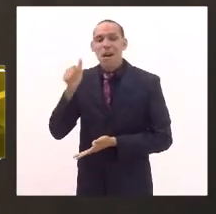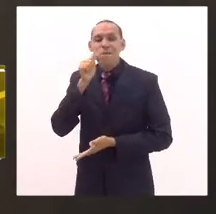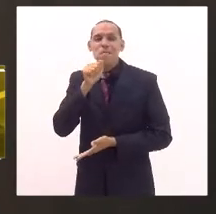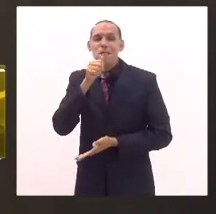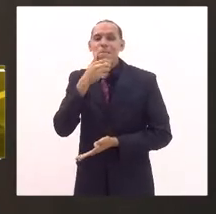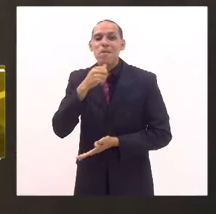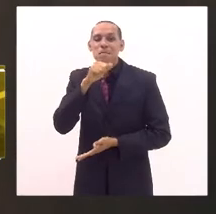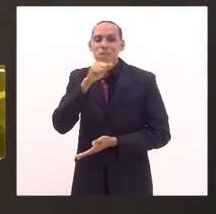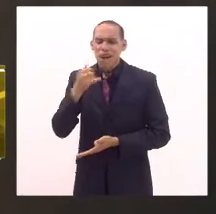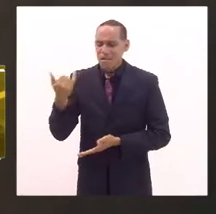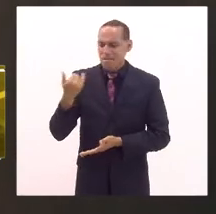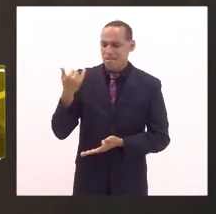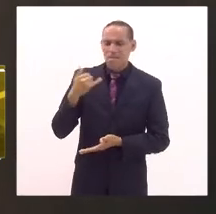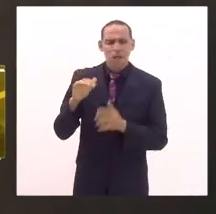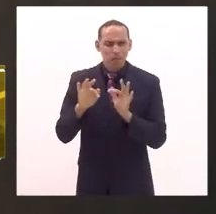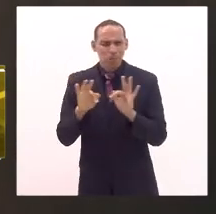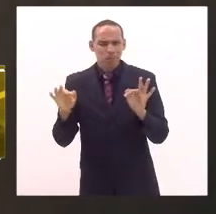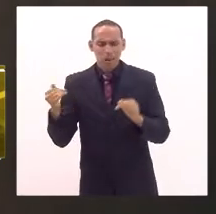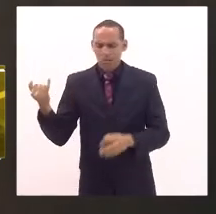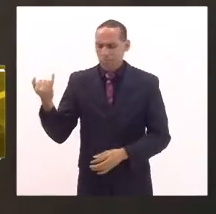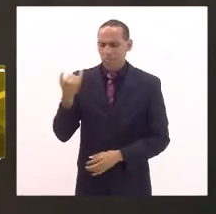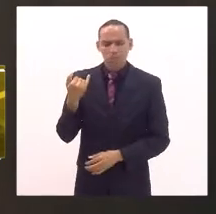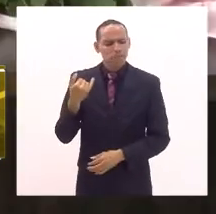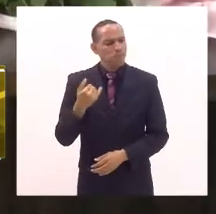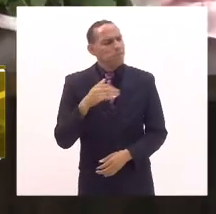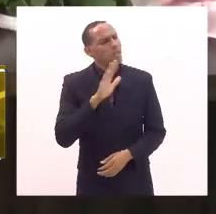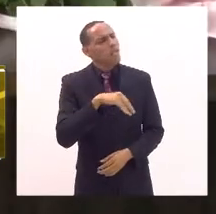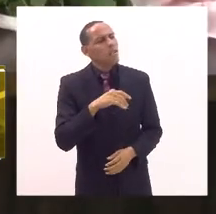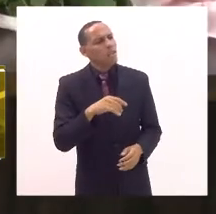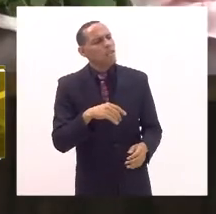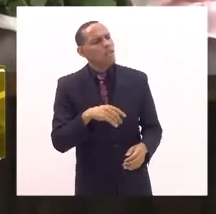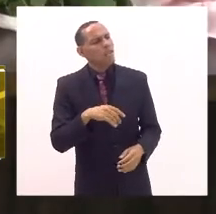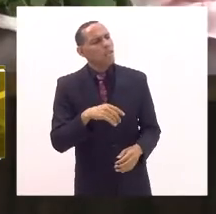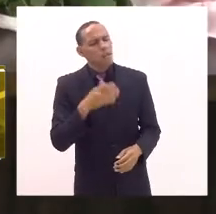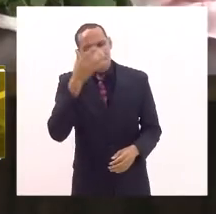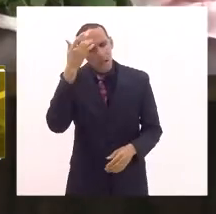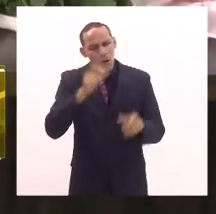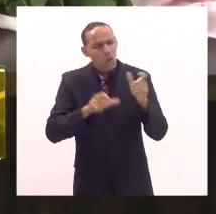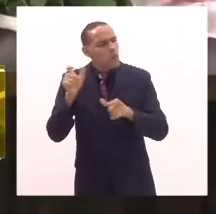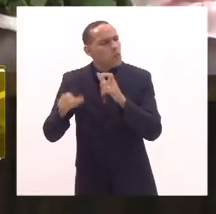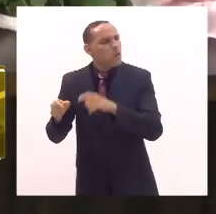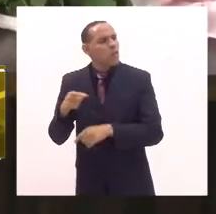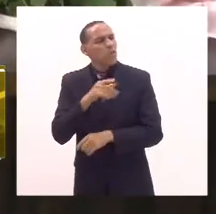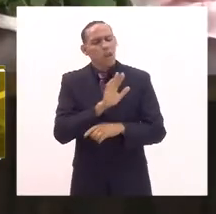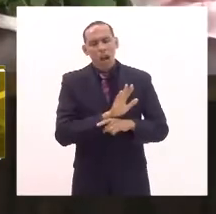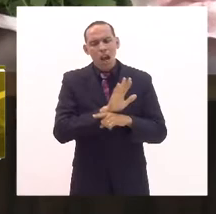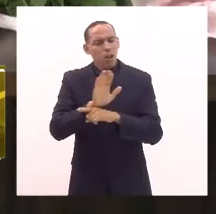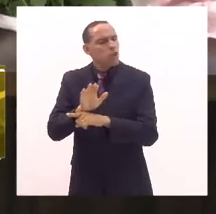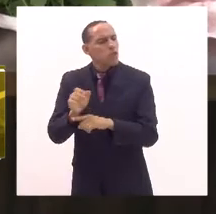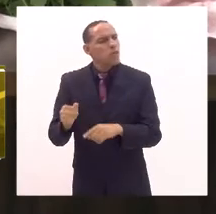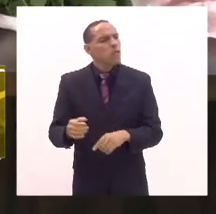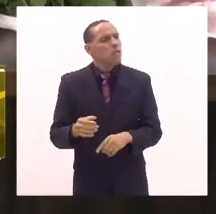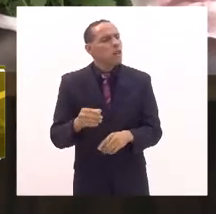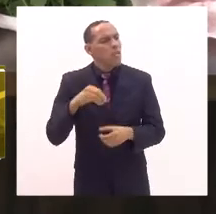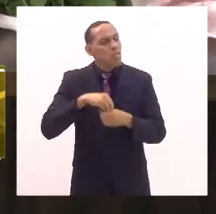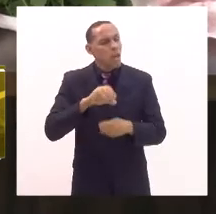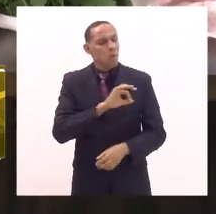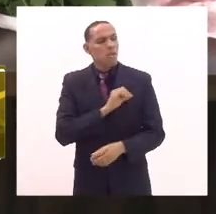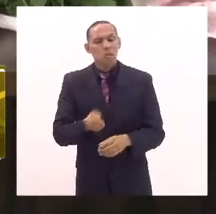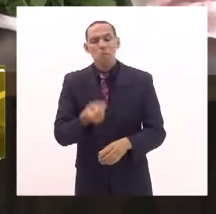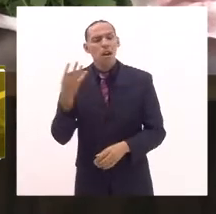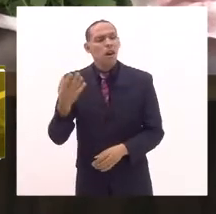mudou o meu pensamento. Ele me perguntou quantas pessoas eu já havia ajudado na polícia. E eu falei